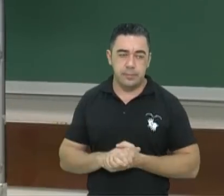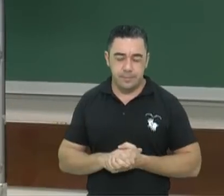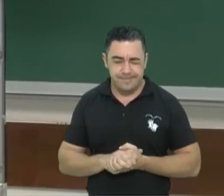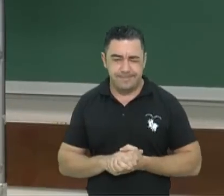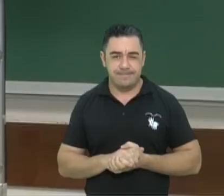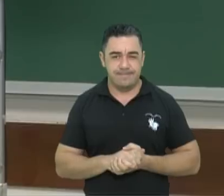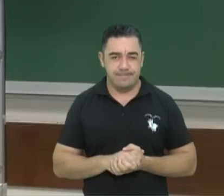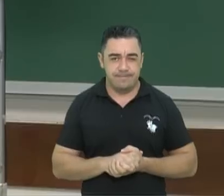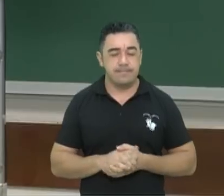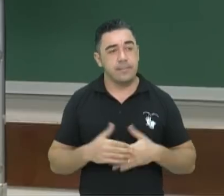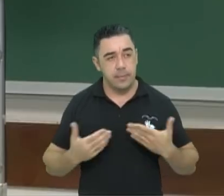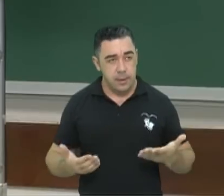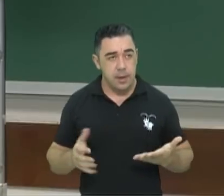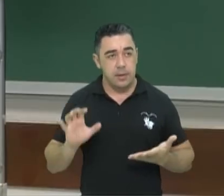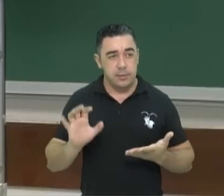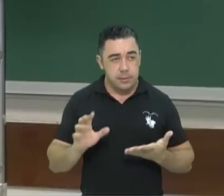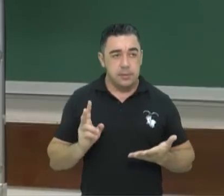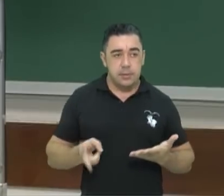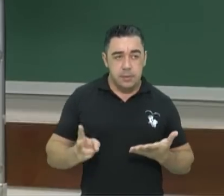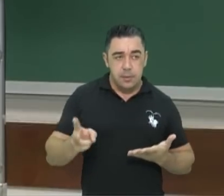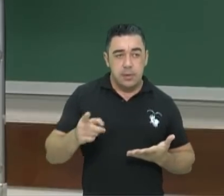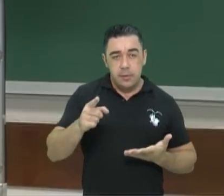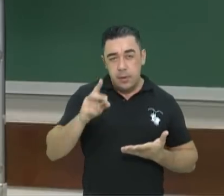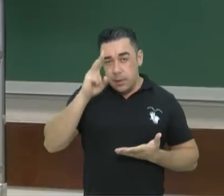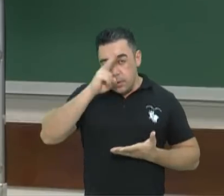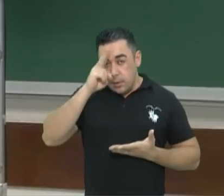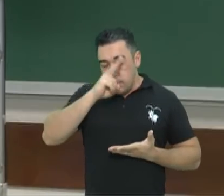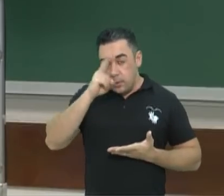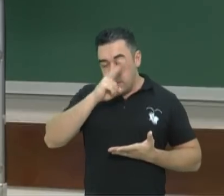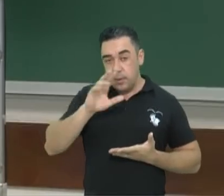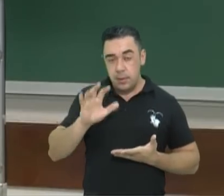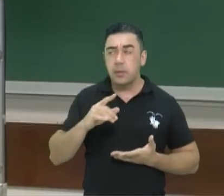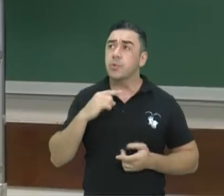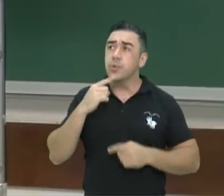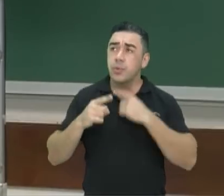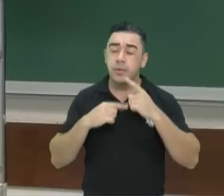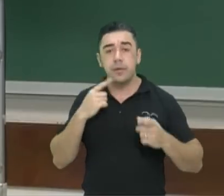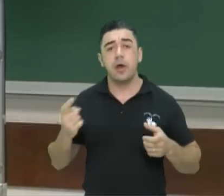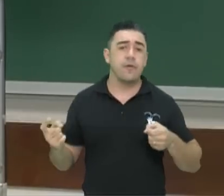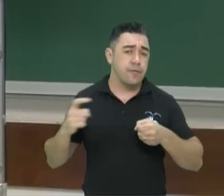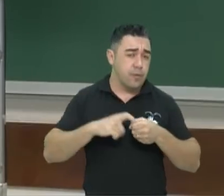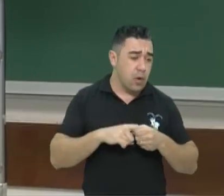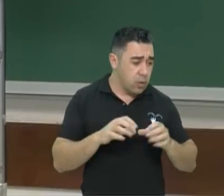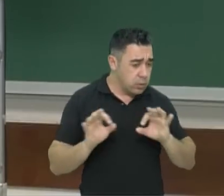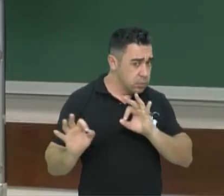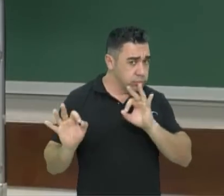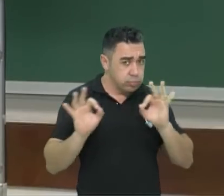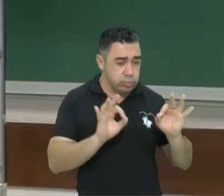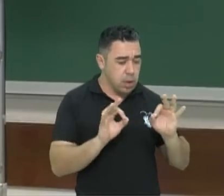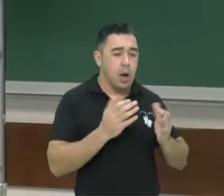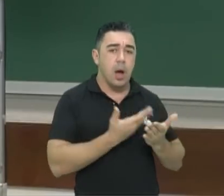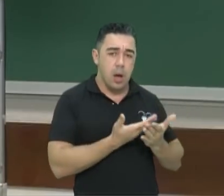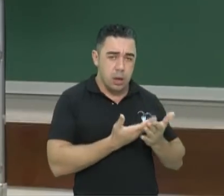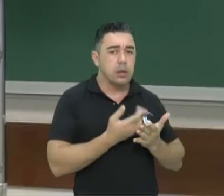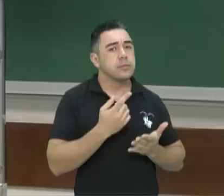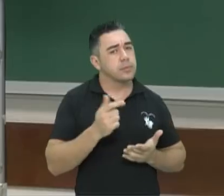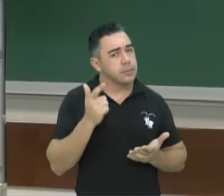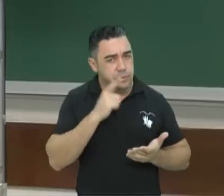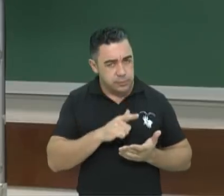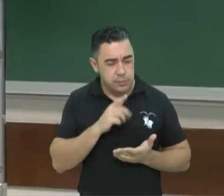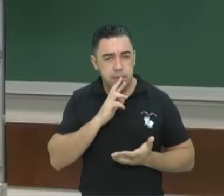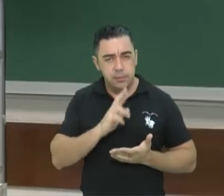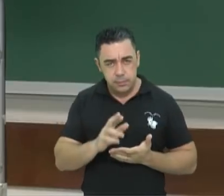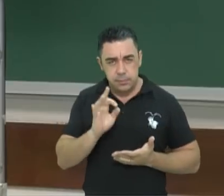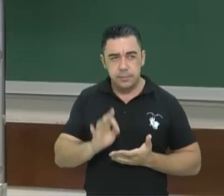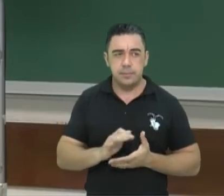lado, tá? Então, sempre lembra lá, tenho dúvida, volta na aula, né? No início da aula, que você vai